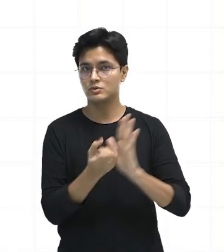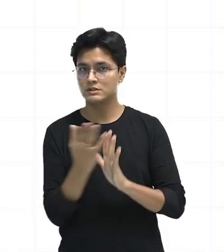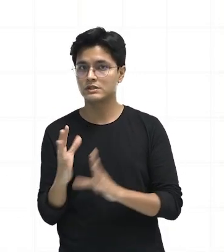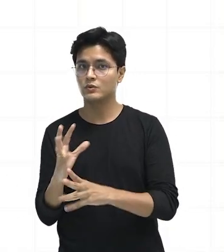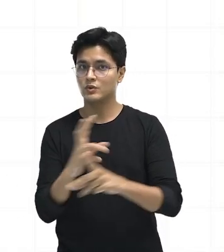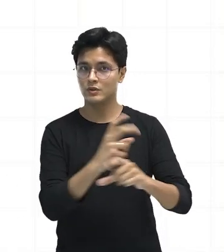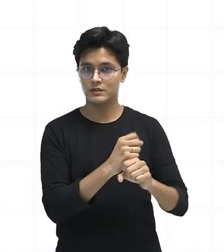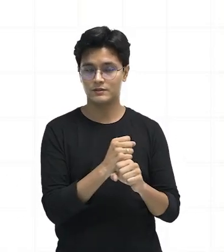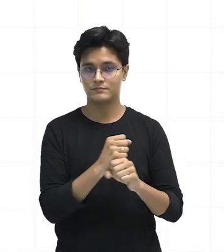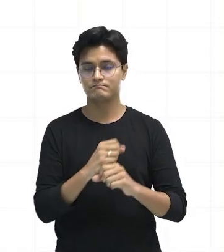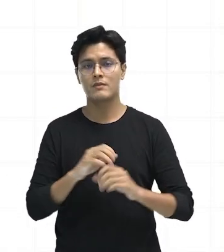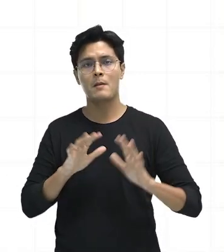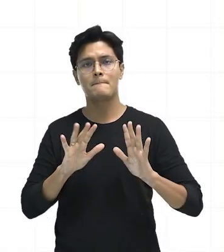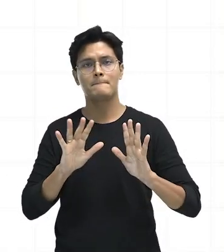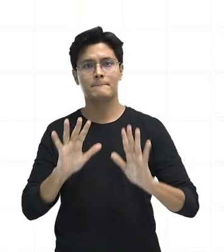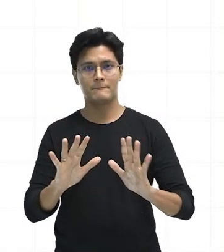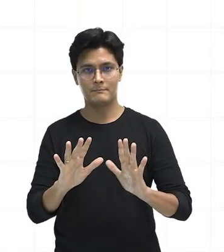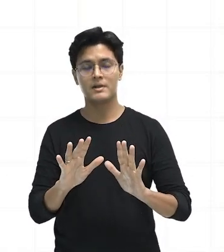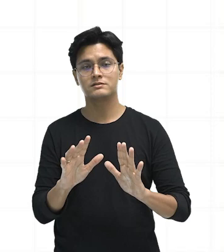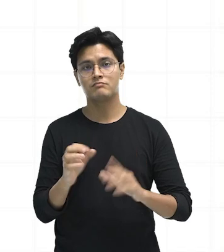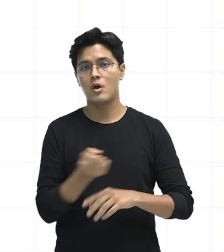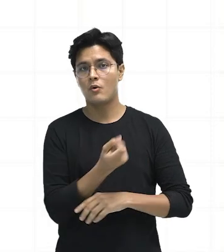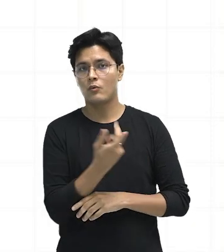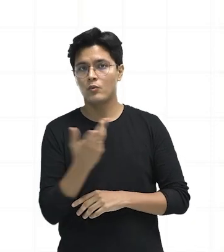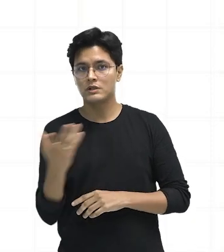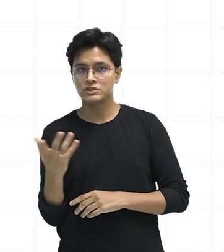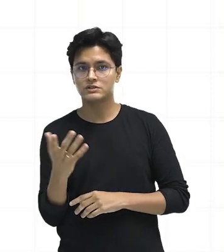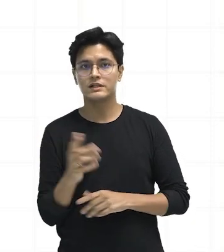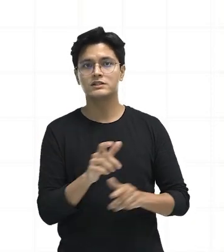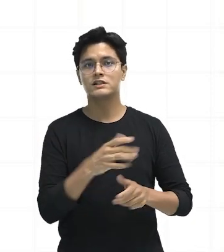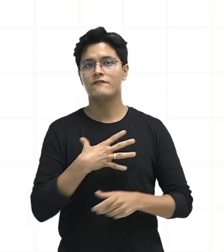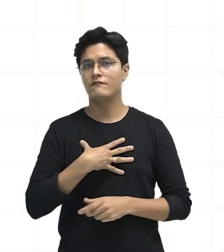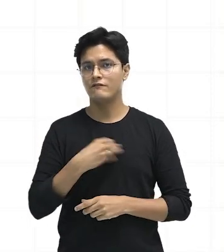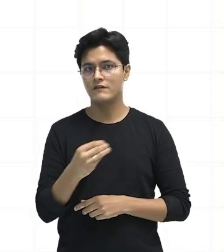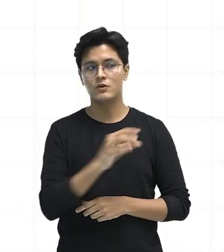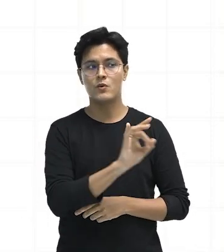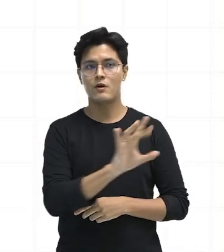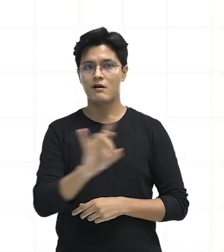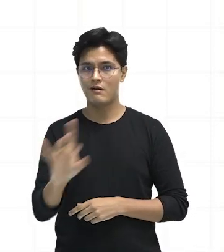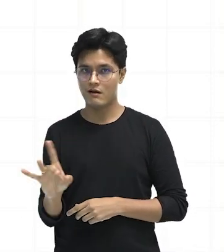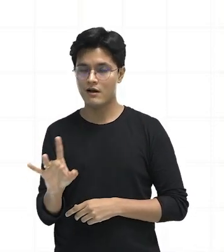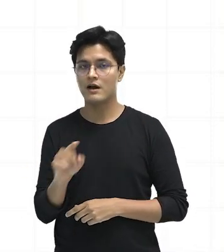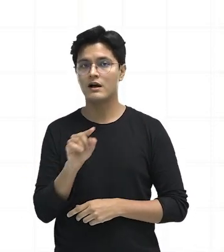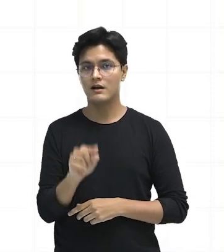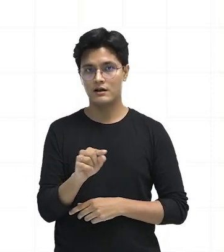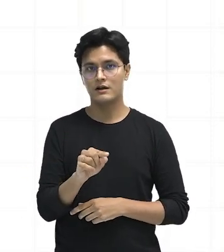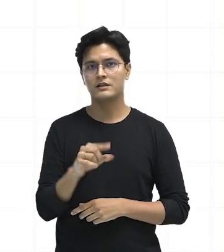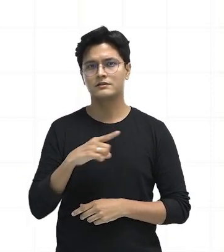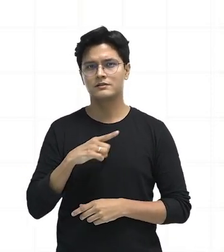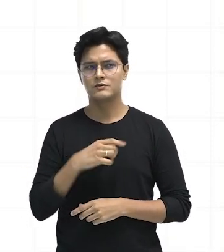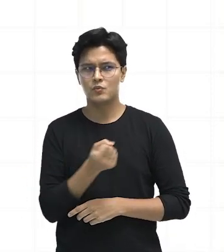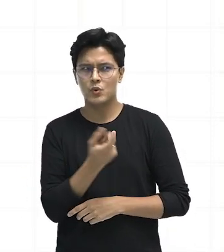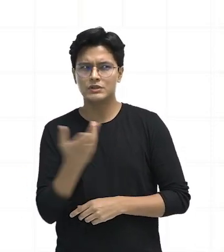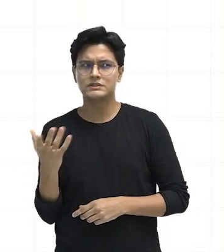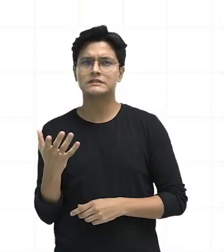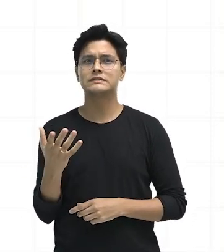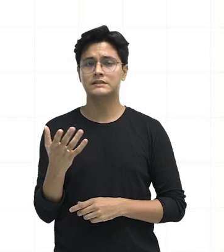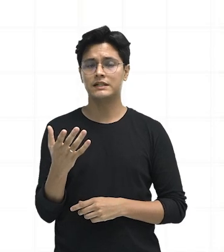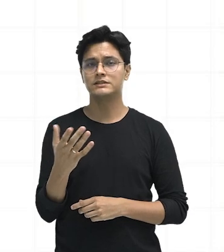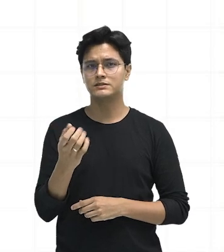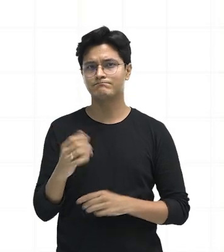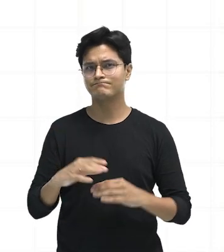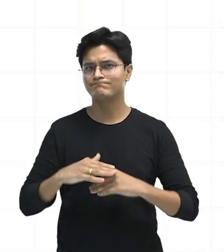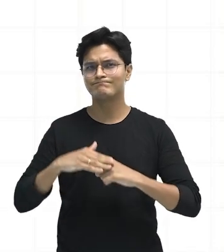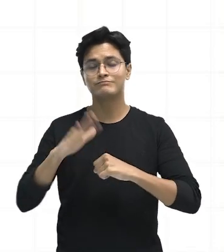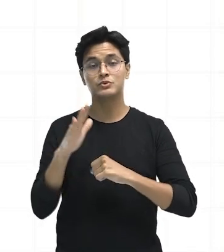Mas o que acontece? Como a quantidade que cada um levaria estava grande, ela decidiu que, além dos